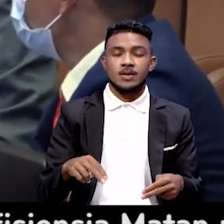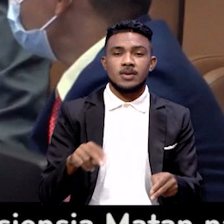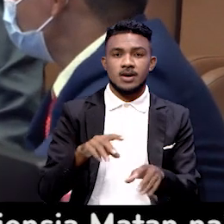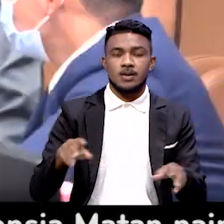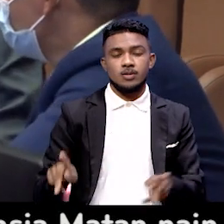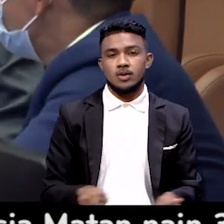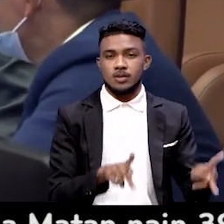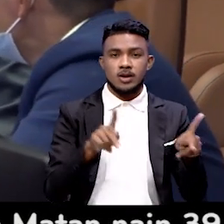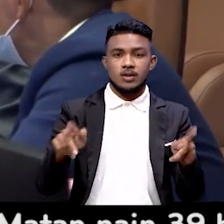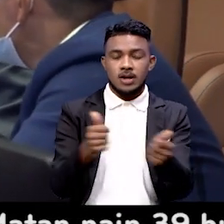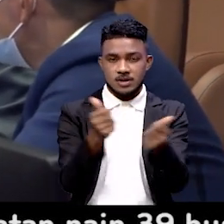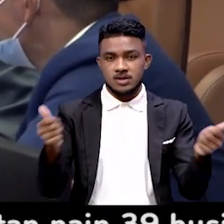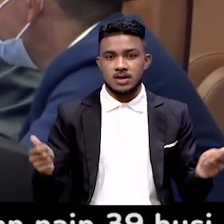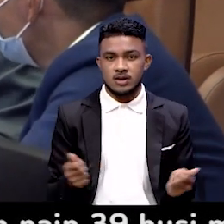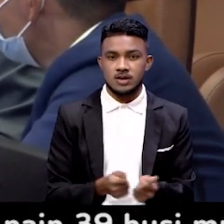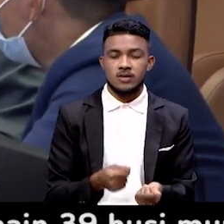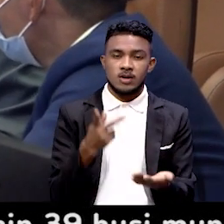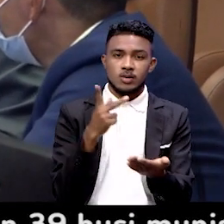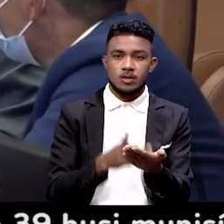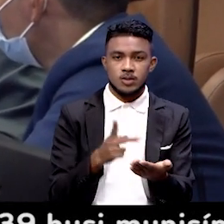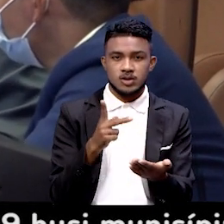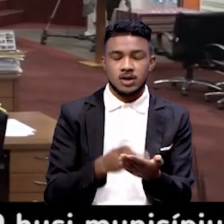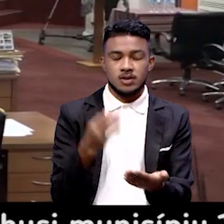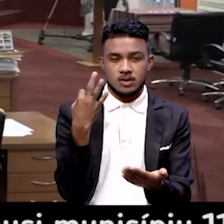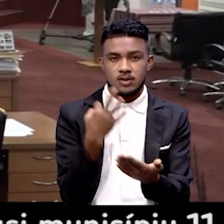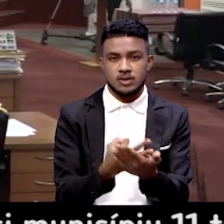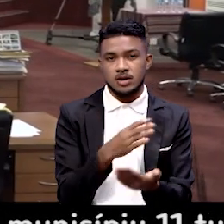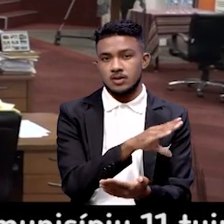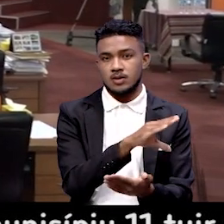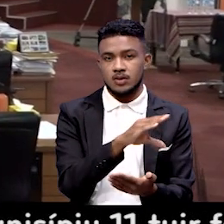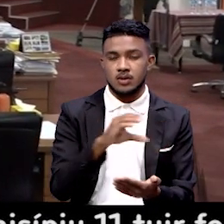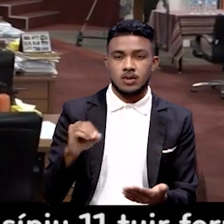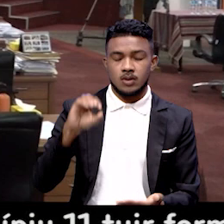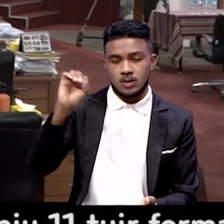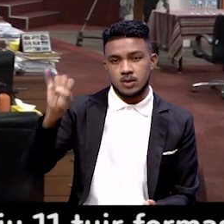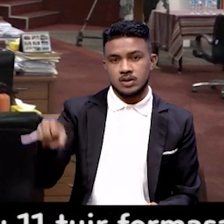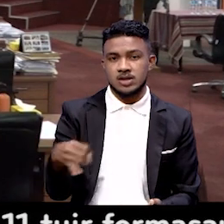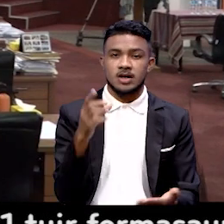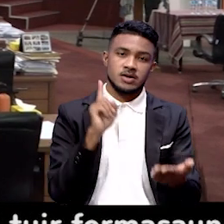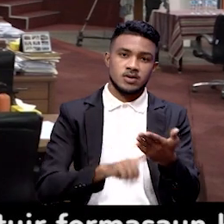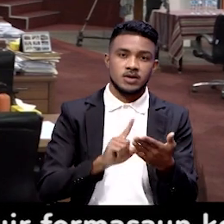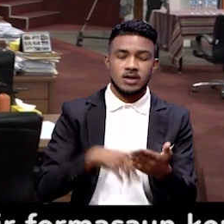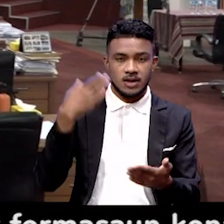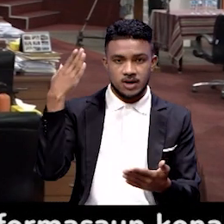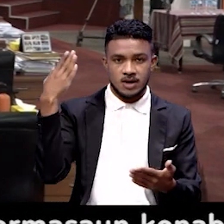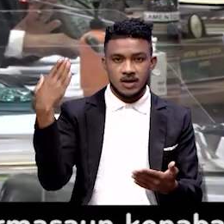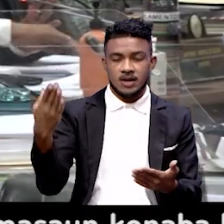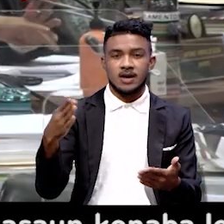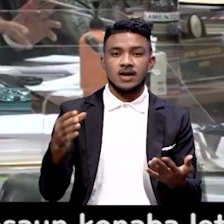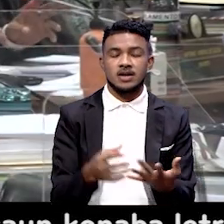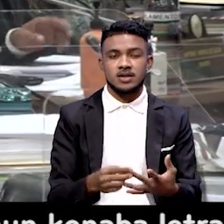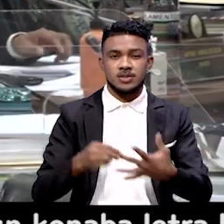público administrativo. Proposta lei enquadramento orçamental no gestão financeira ne discute ela e a fase especialidade